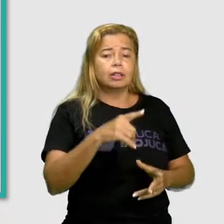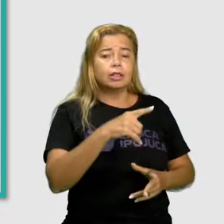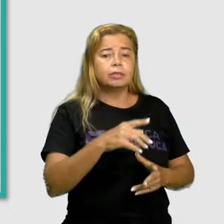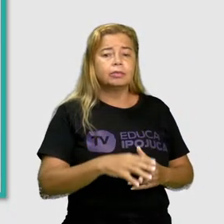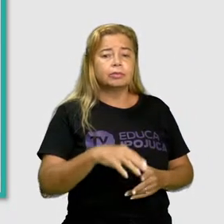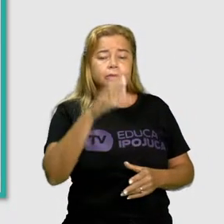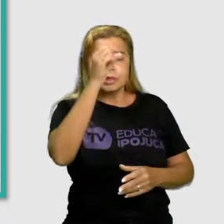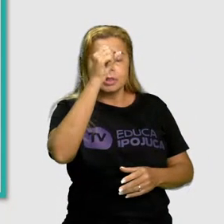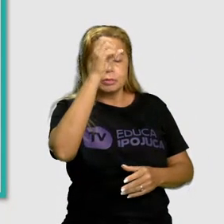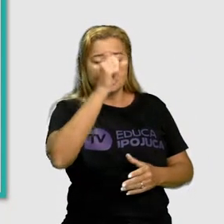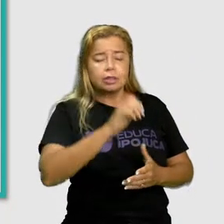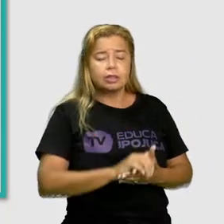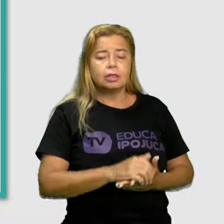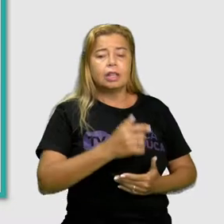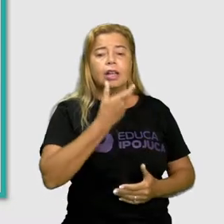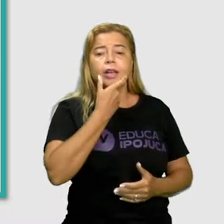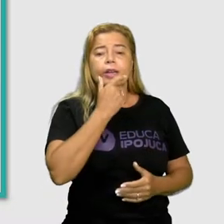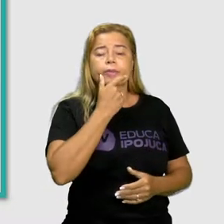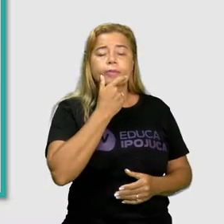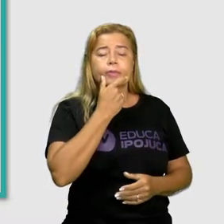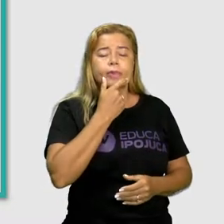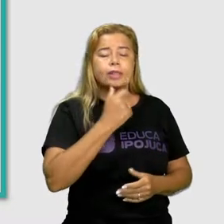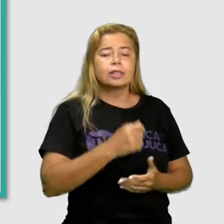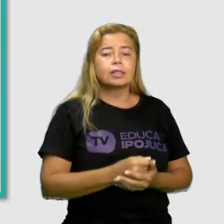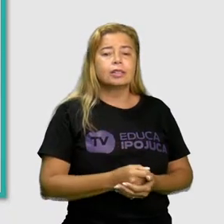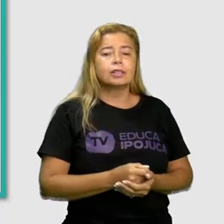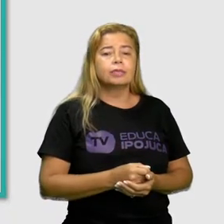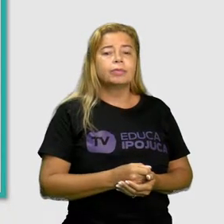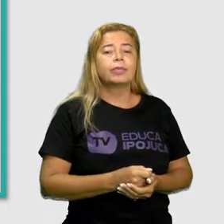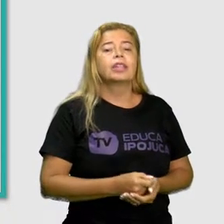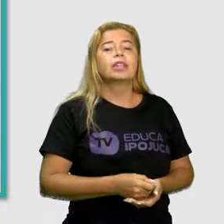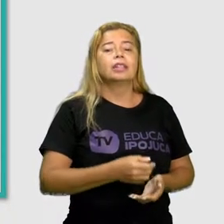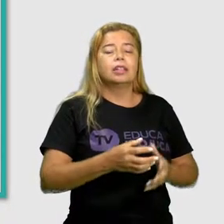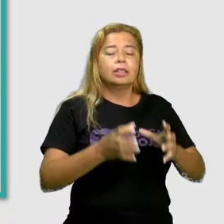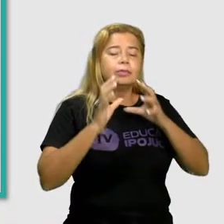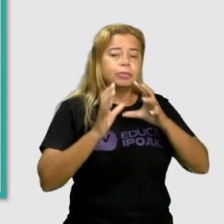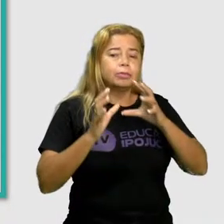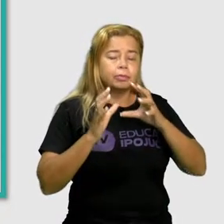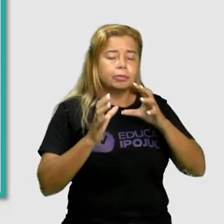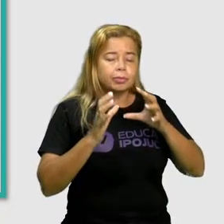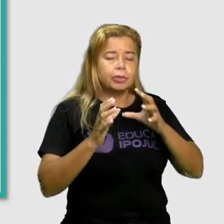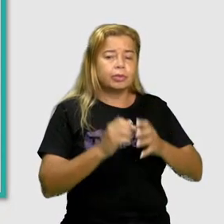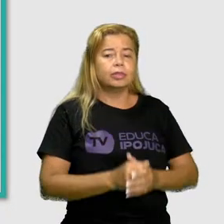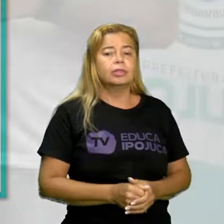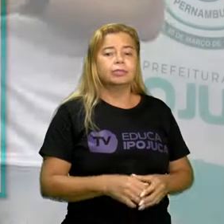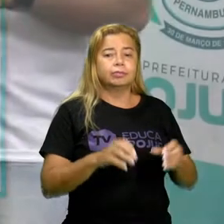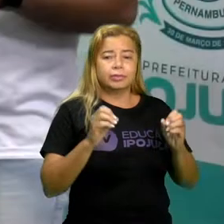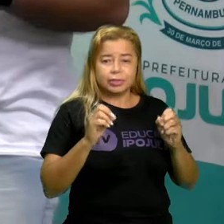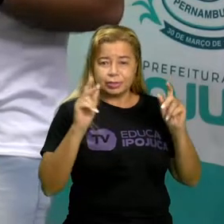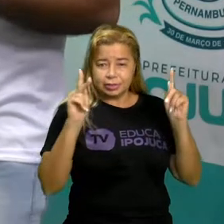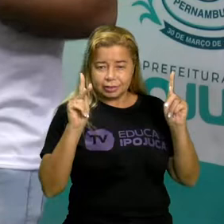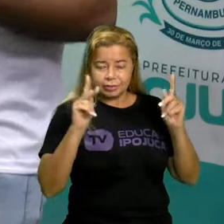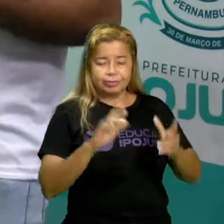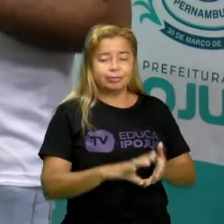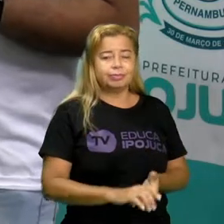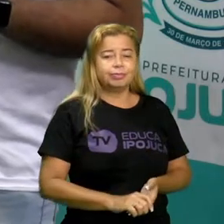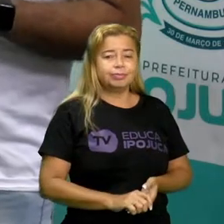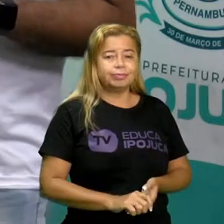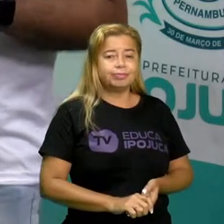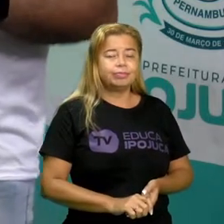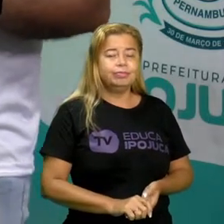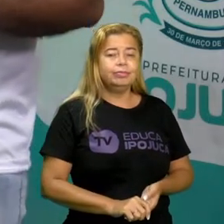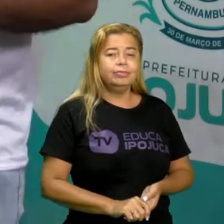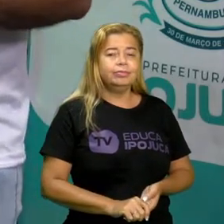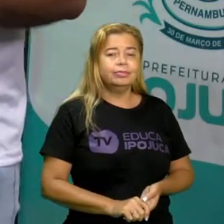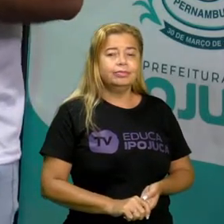respectivamente maçã e bola em inglês. Tá tranquilo, pessoal? Espero que